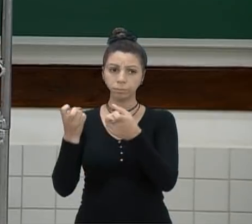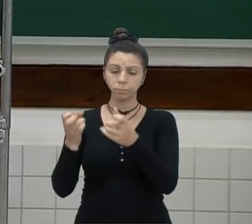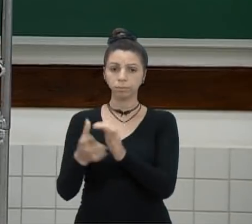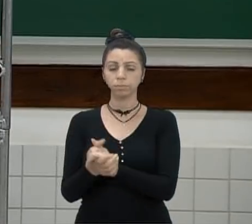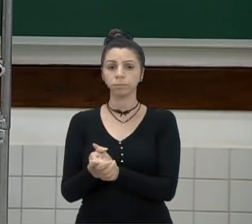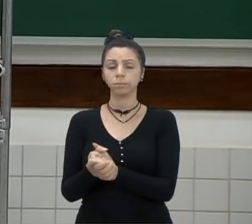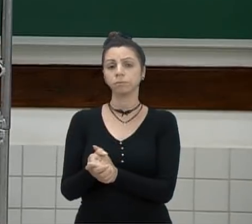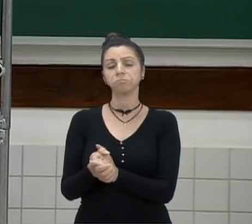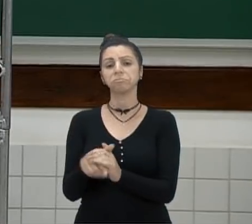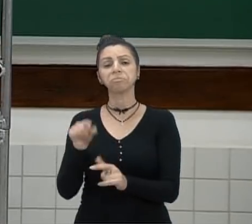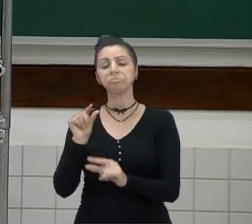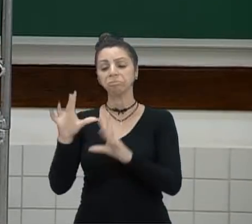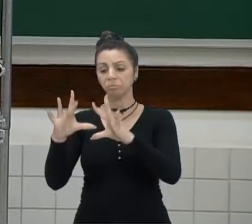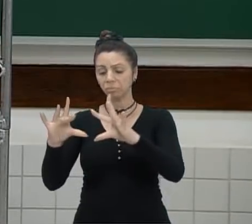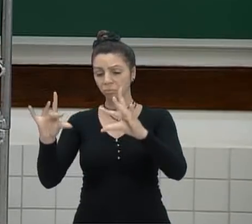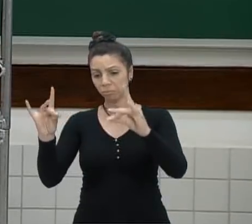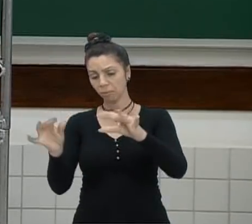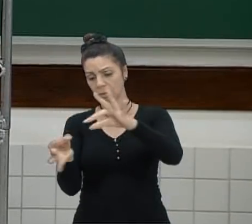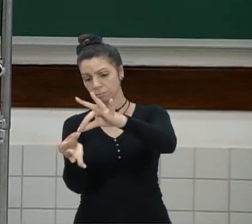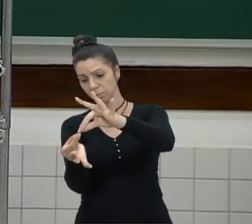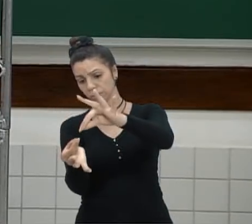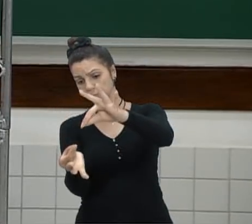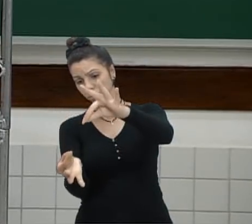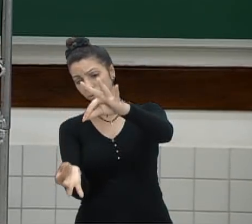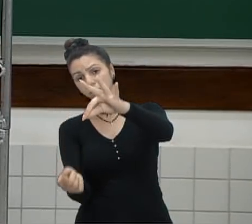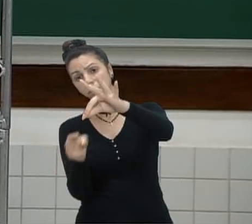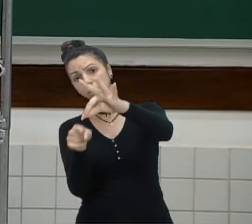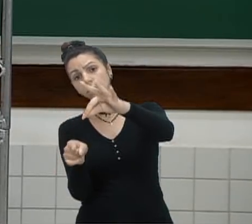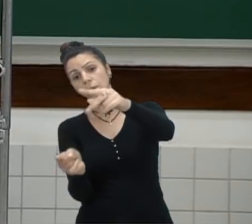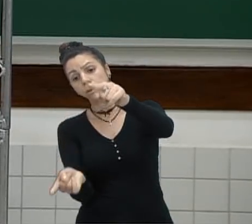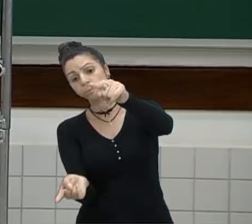nível desse líquido do álcool dentro da garrafa vai